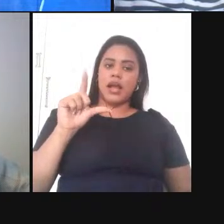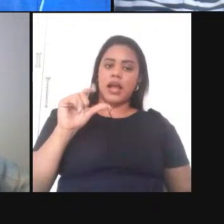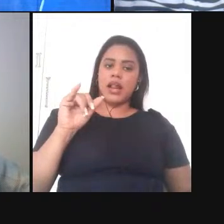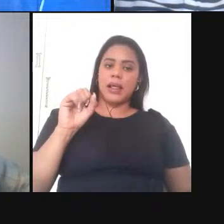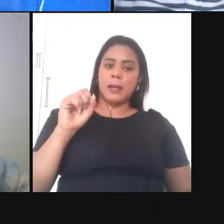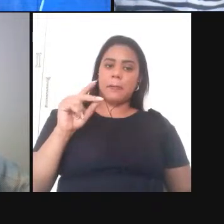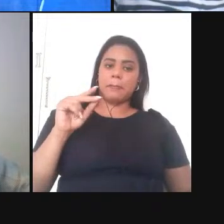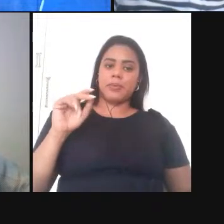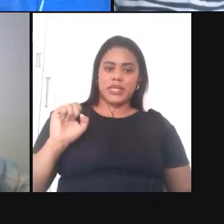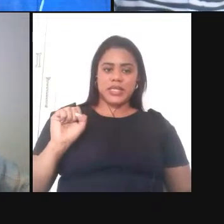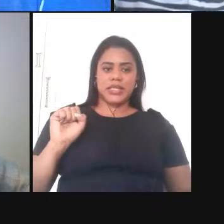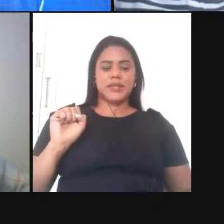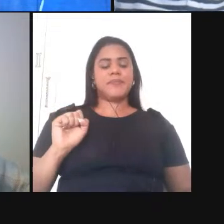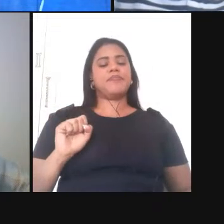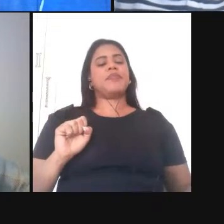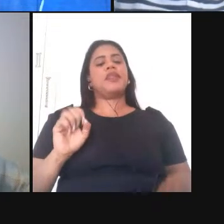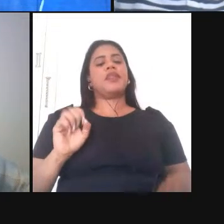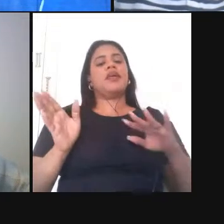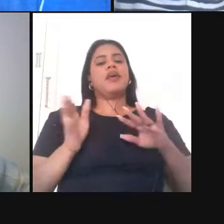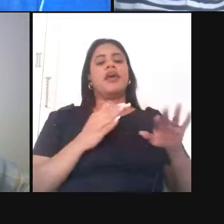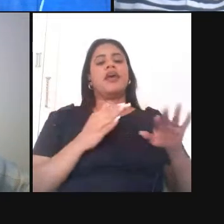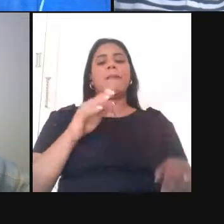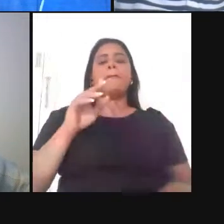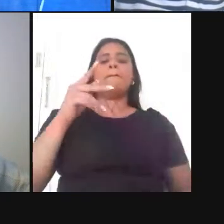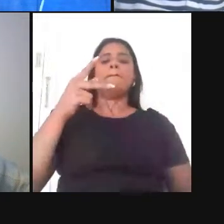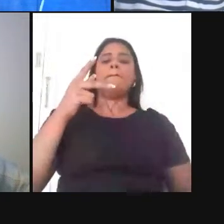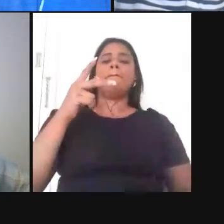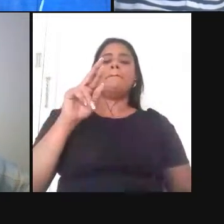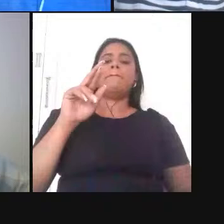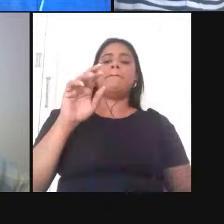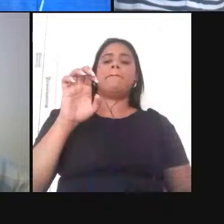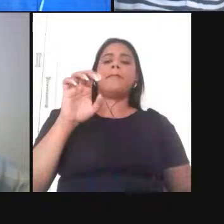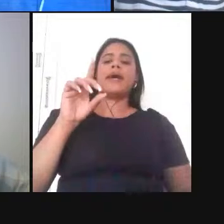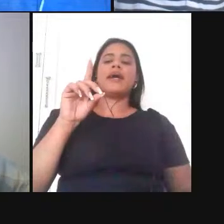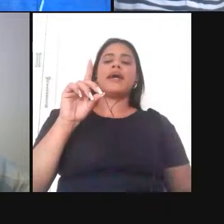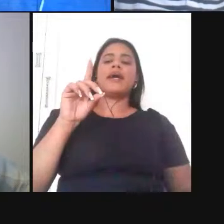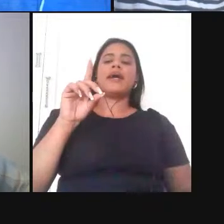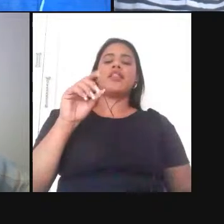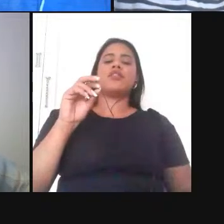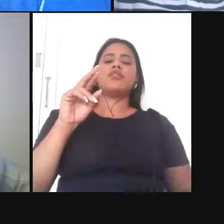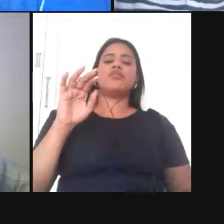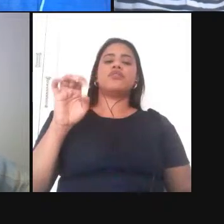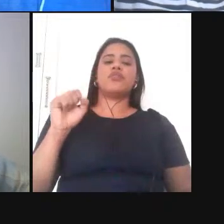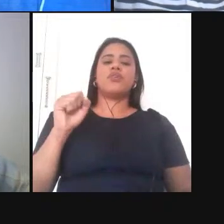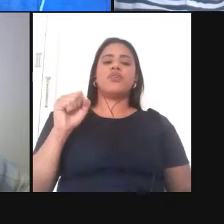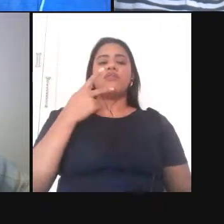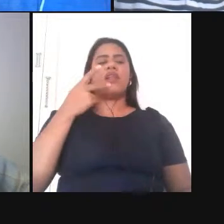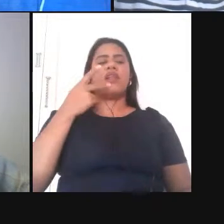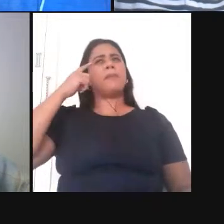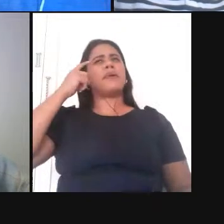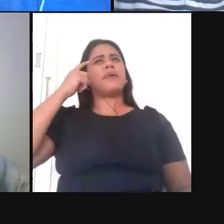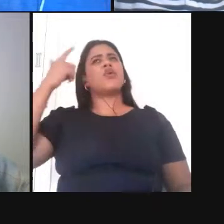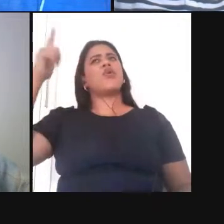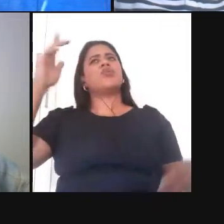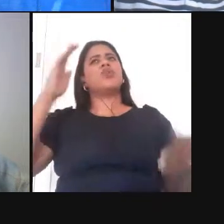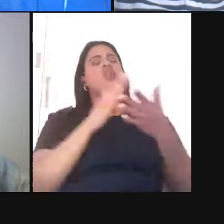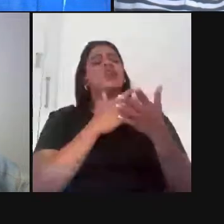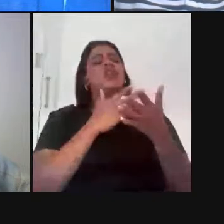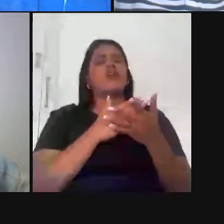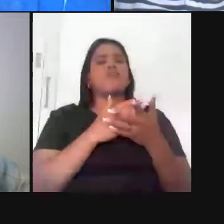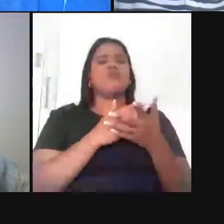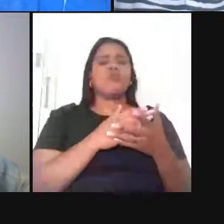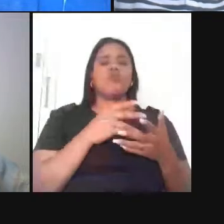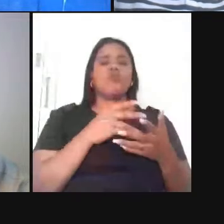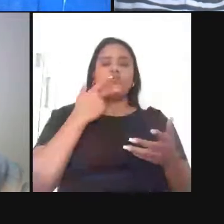naquele livro do Osso Inca, que é Os Intérpretes, em que há uma espécie